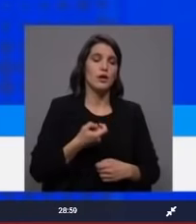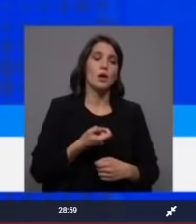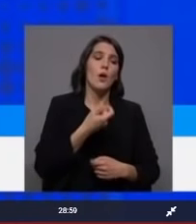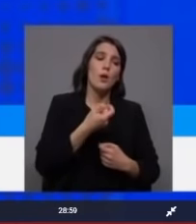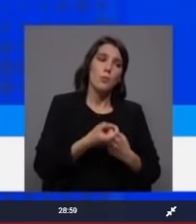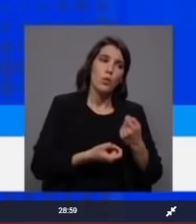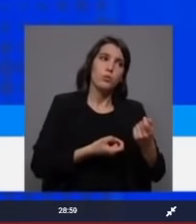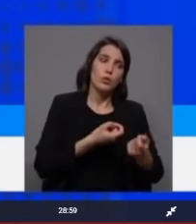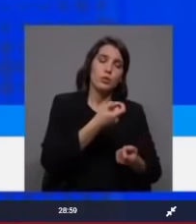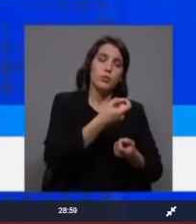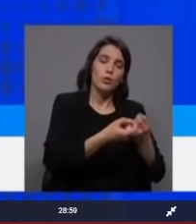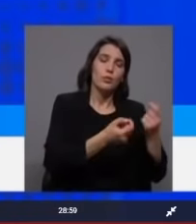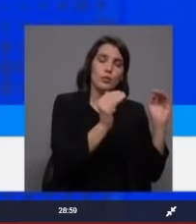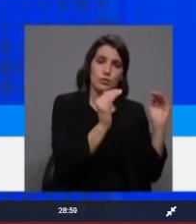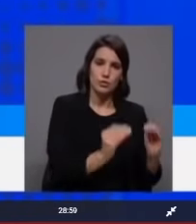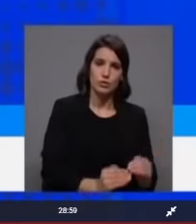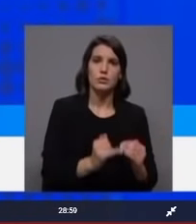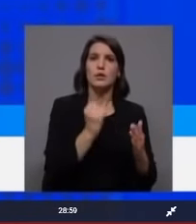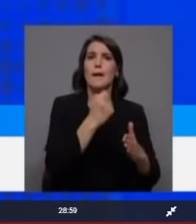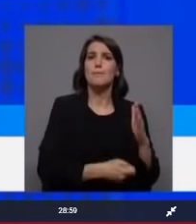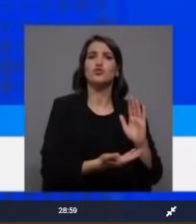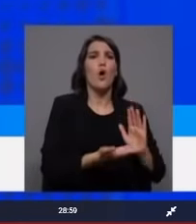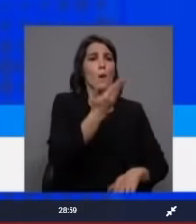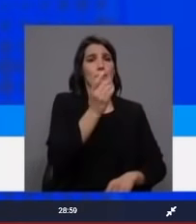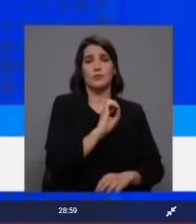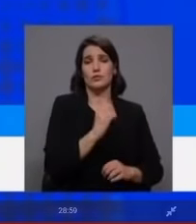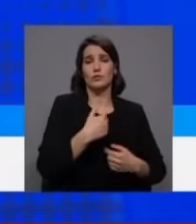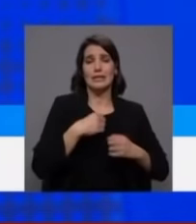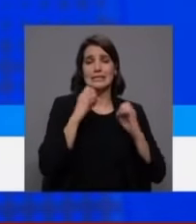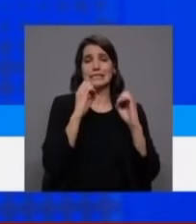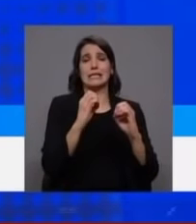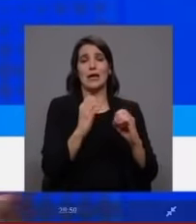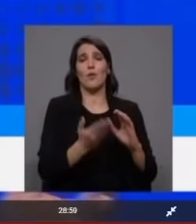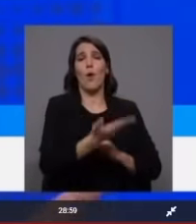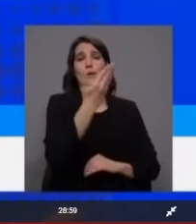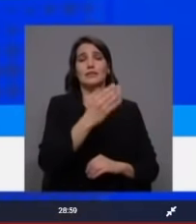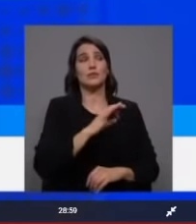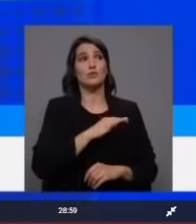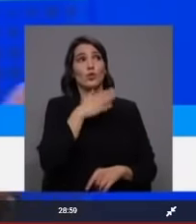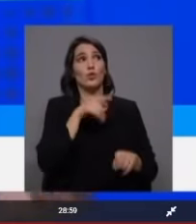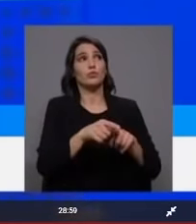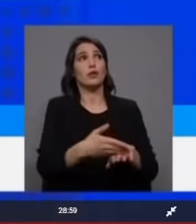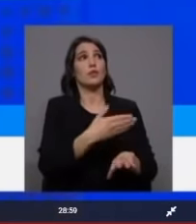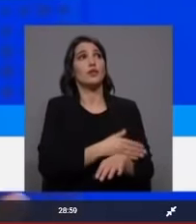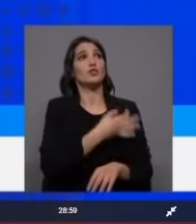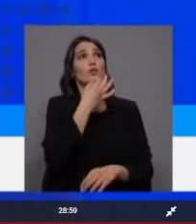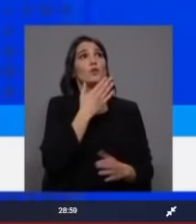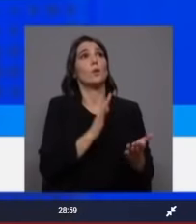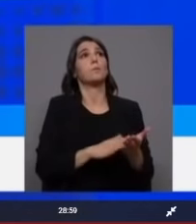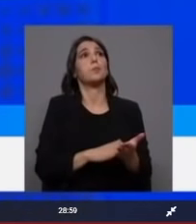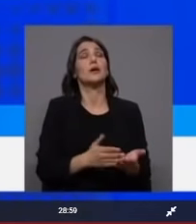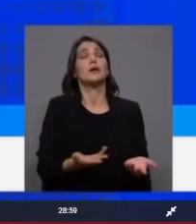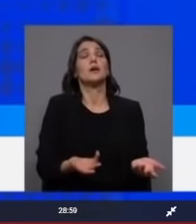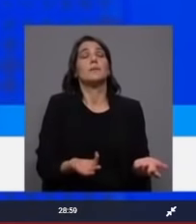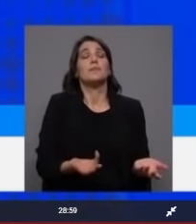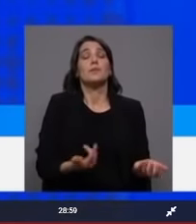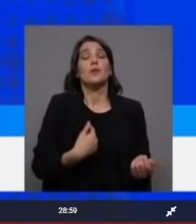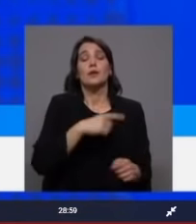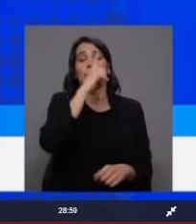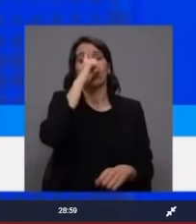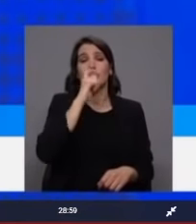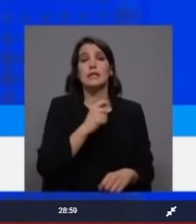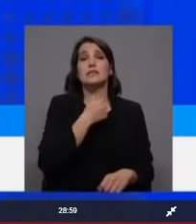é aumentado não se apaixonar vezes não aumente vai levar um bocado cansado falava dos restaurantes Eu